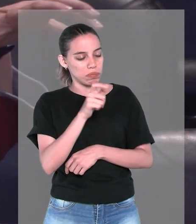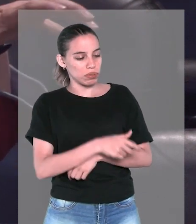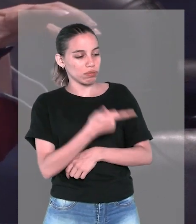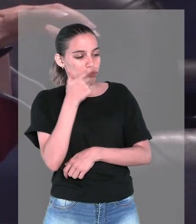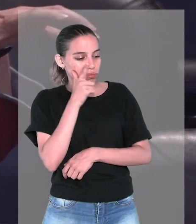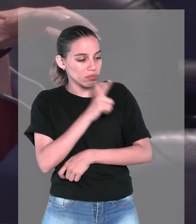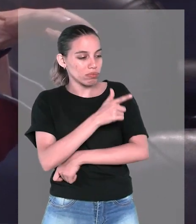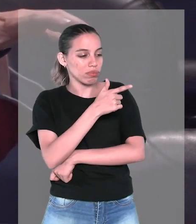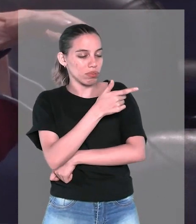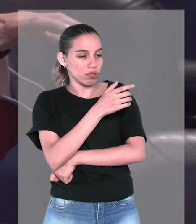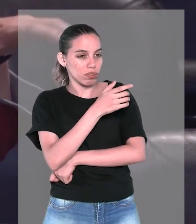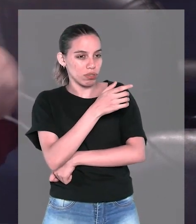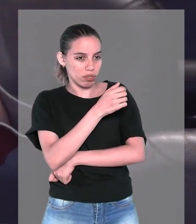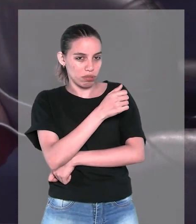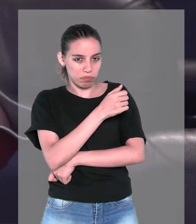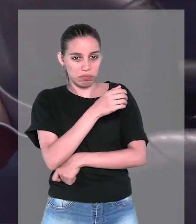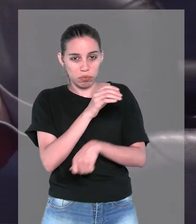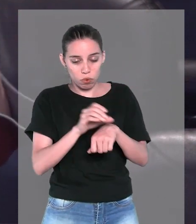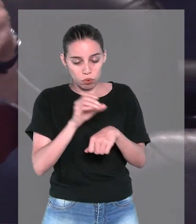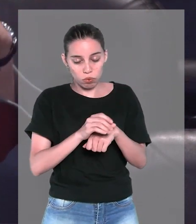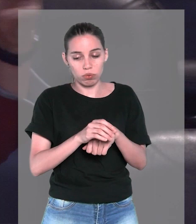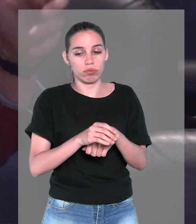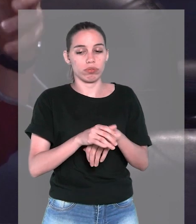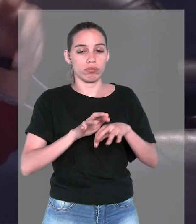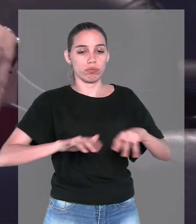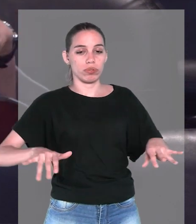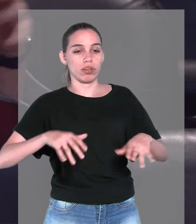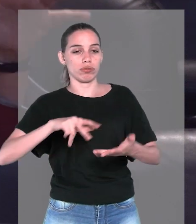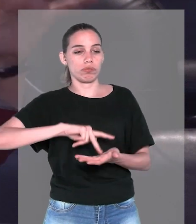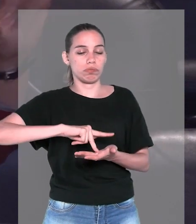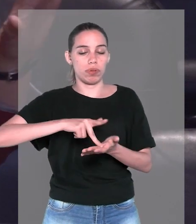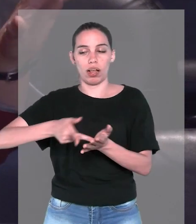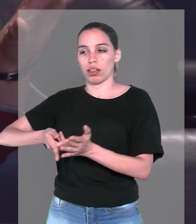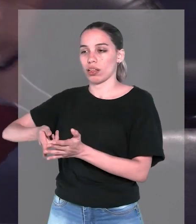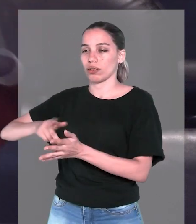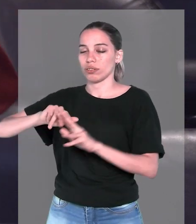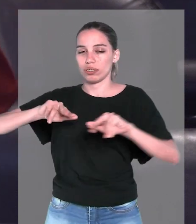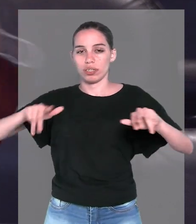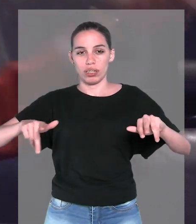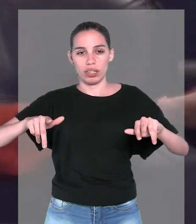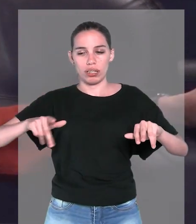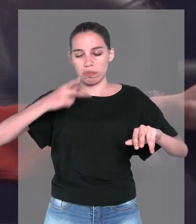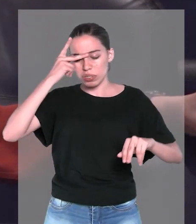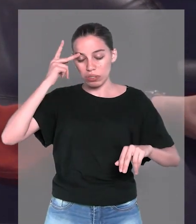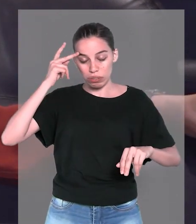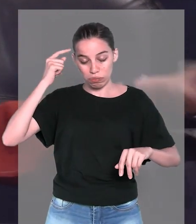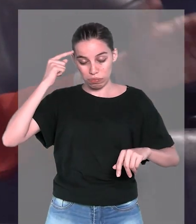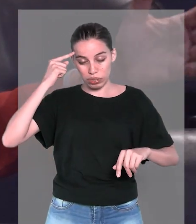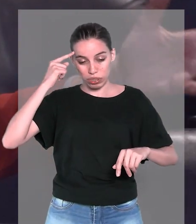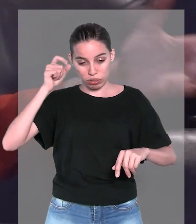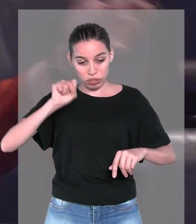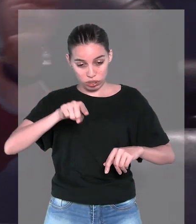como Gestão de Sofrimento Psíquico. Bom, e aqui não tem nenhuma proposição política, não é isso. Mas eu fiquei